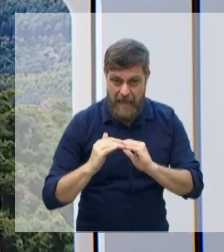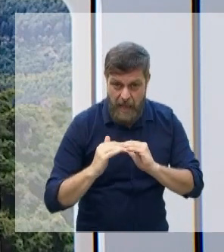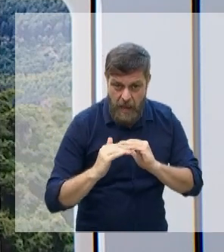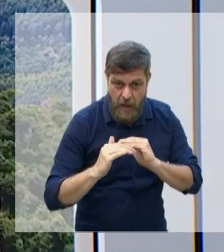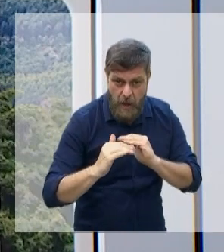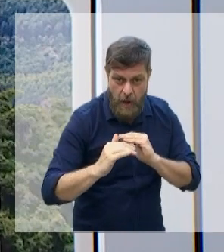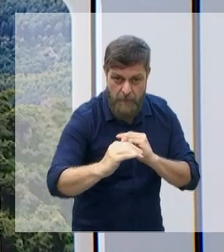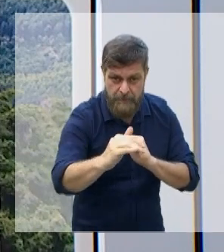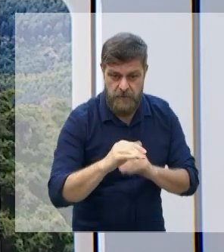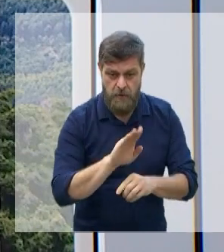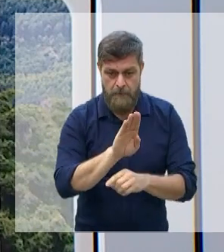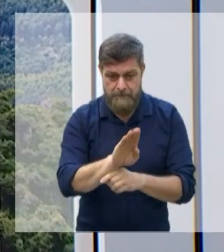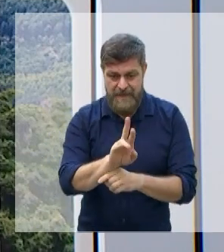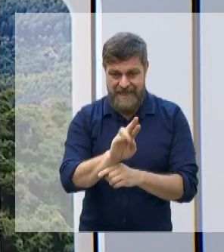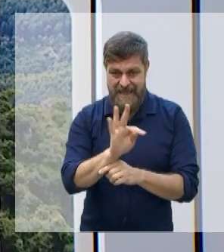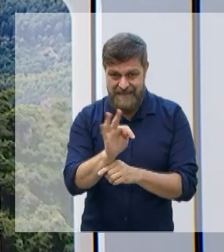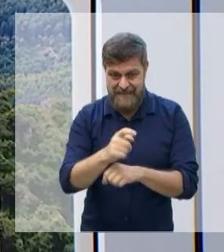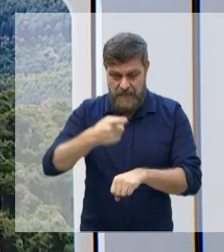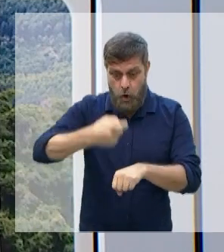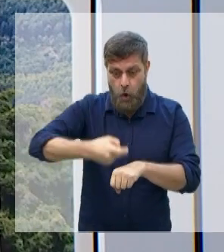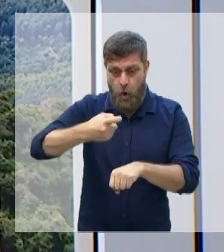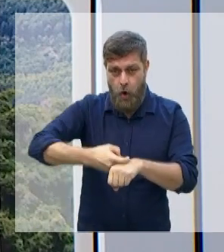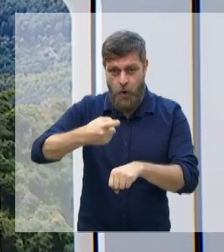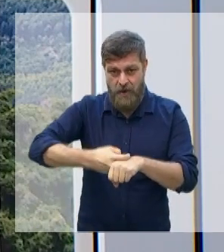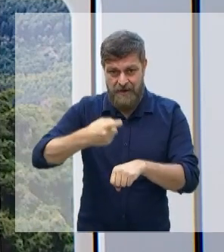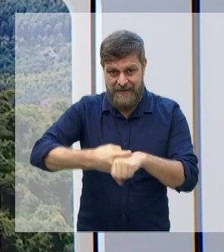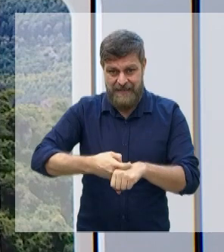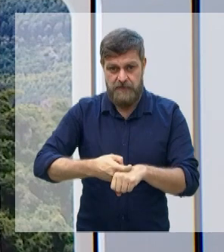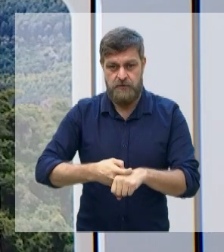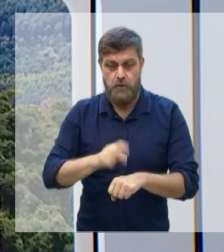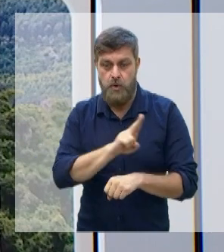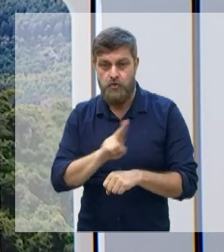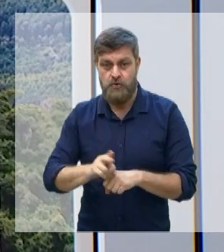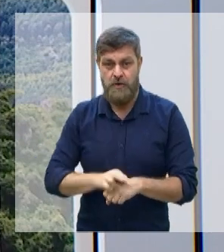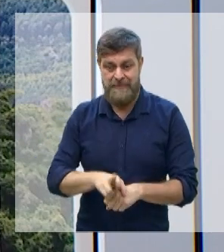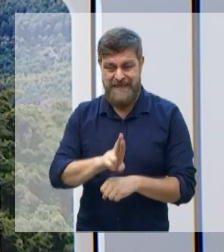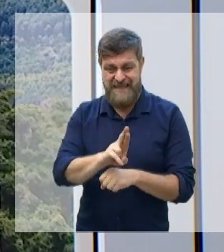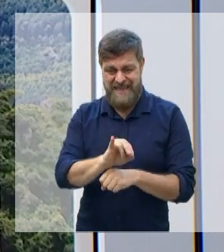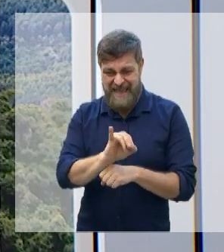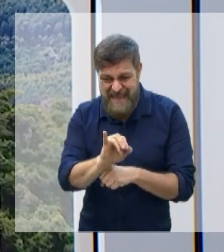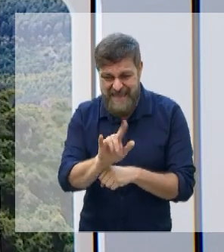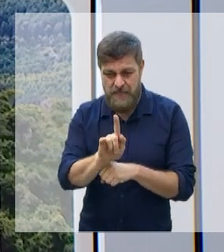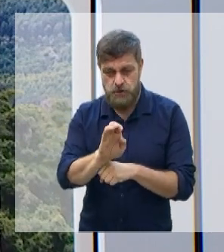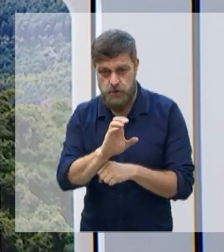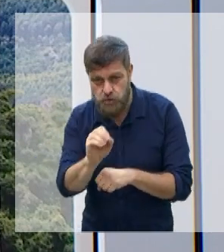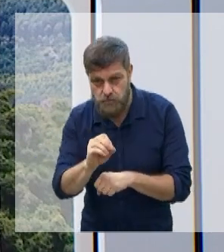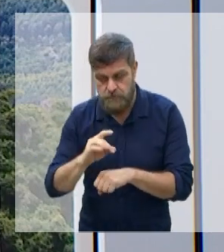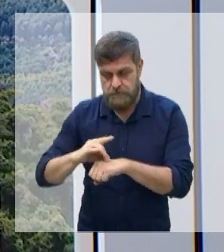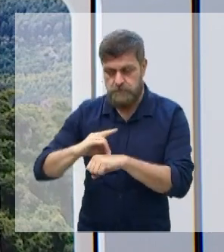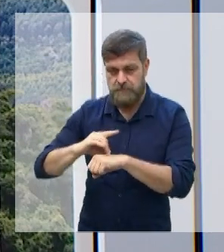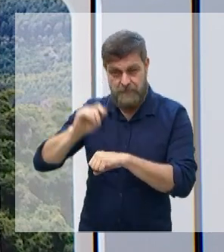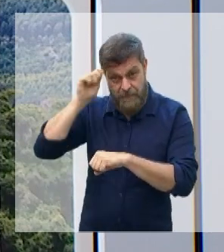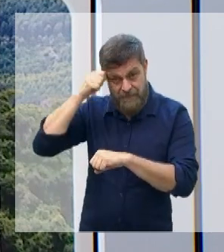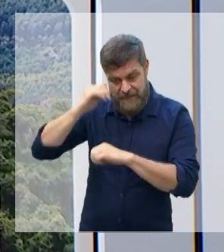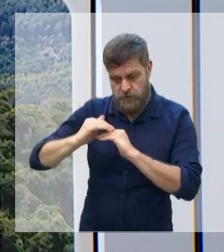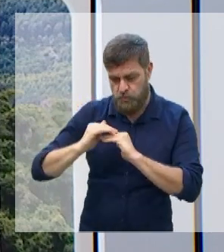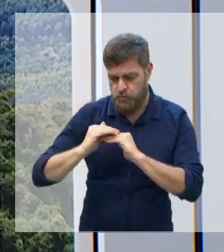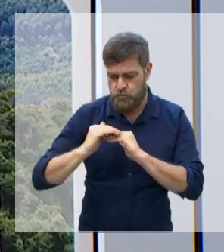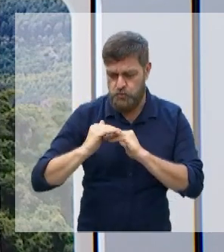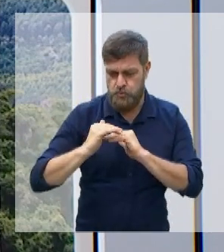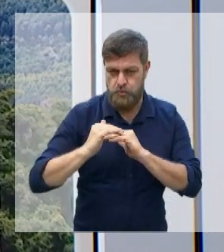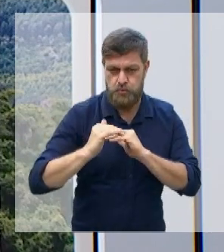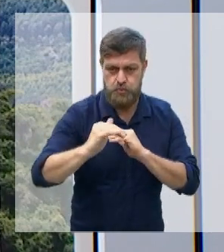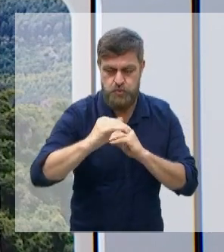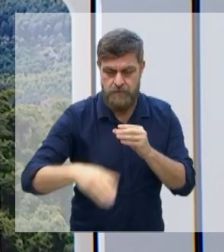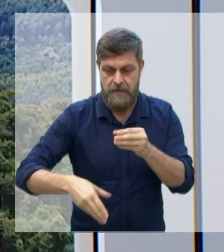brt é um piso de concreto chama de piso rígido e o piso asfáltico que é o piso que vai complementar